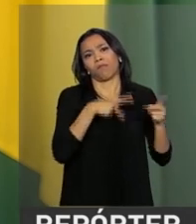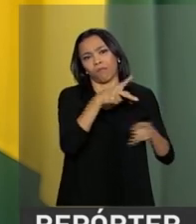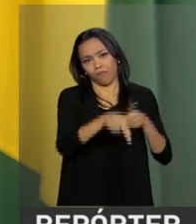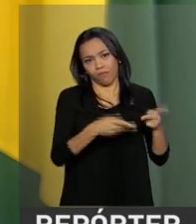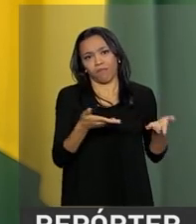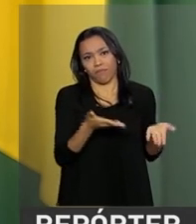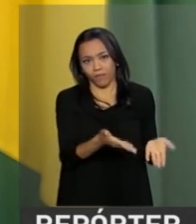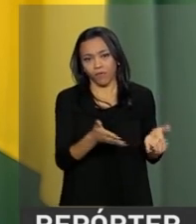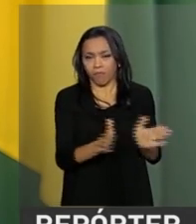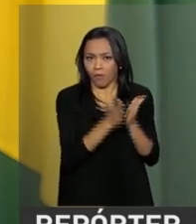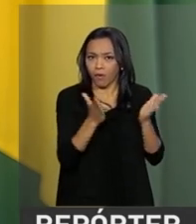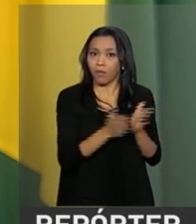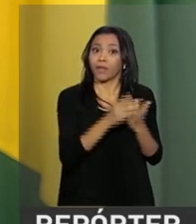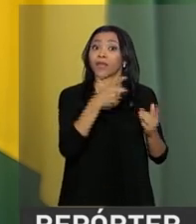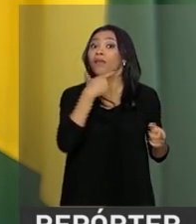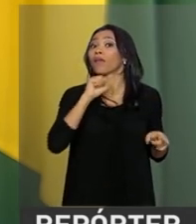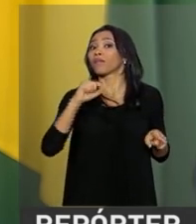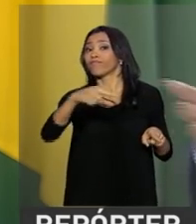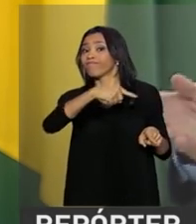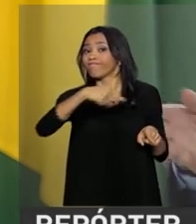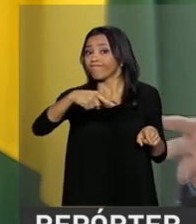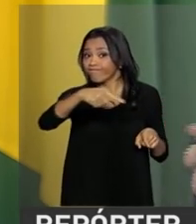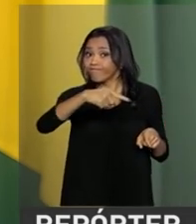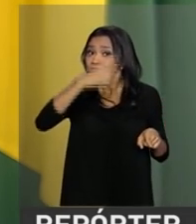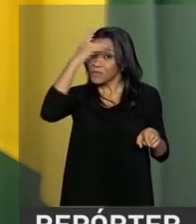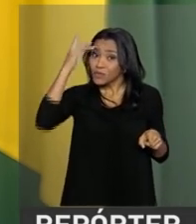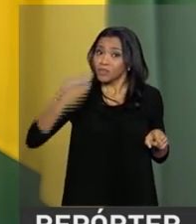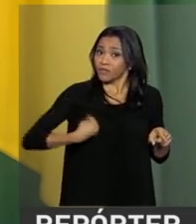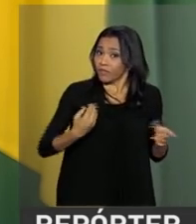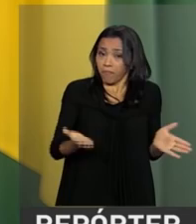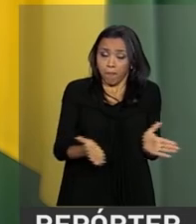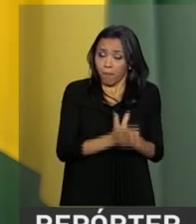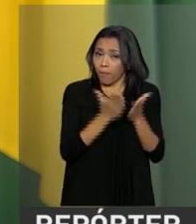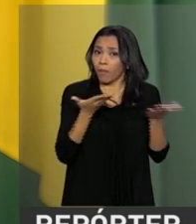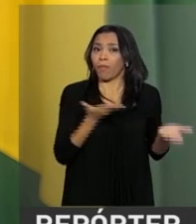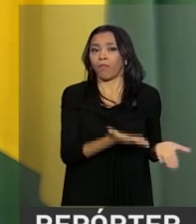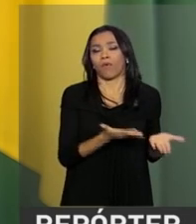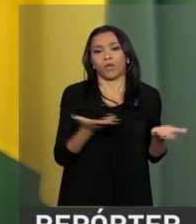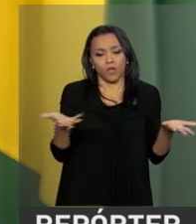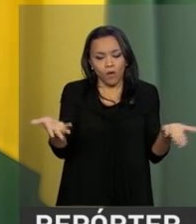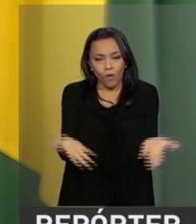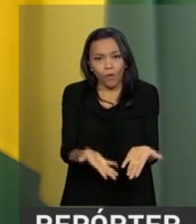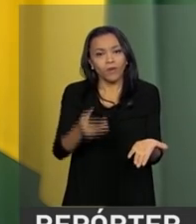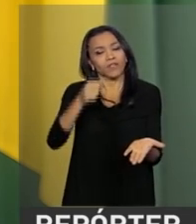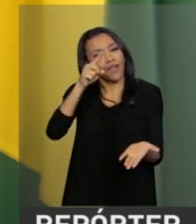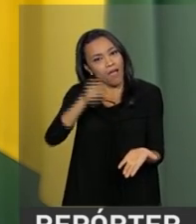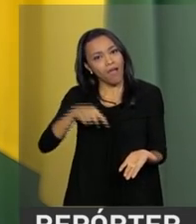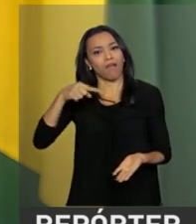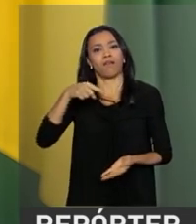inscreve-se, sem dúvida, aqueles que estão na extrema pobreza e que são hoje